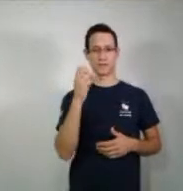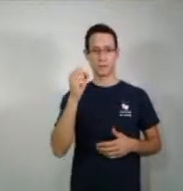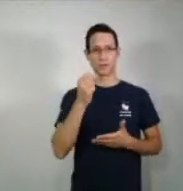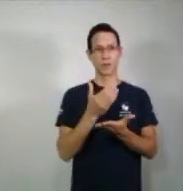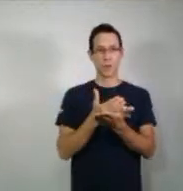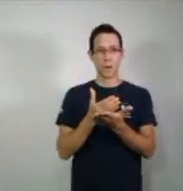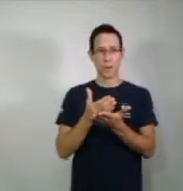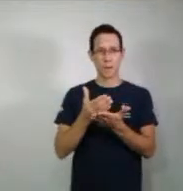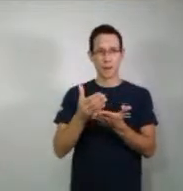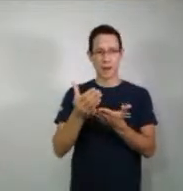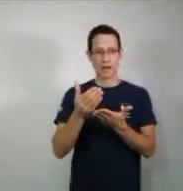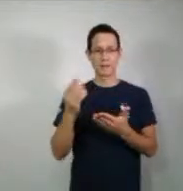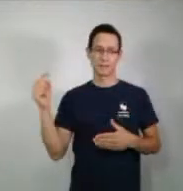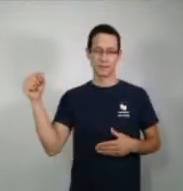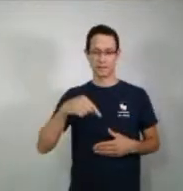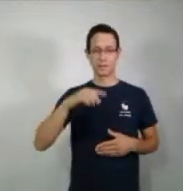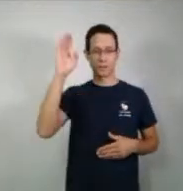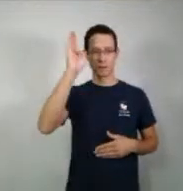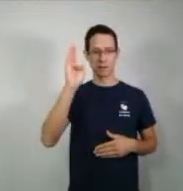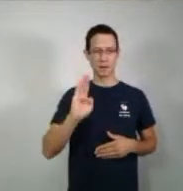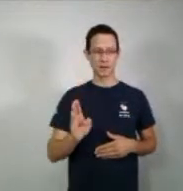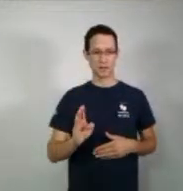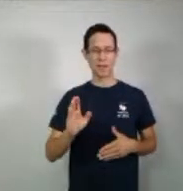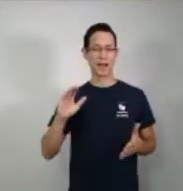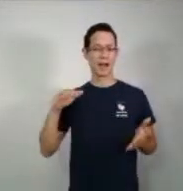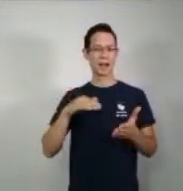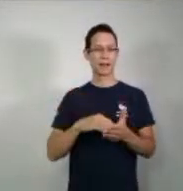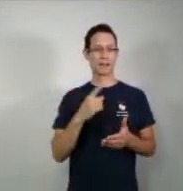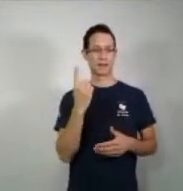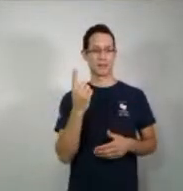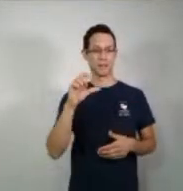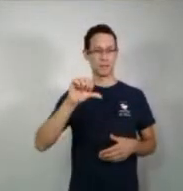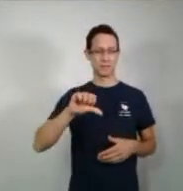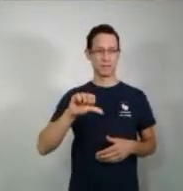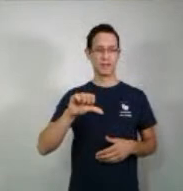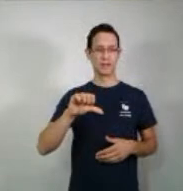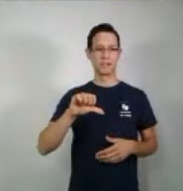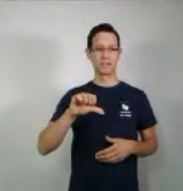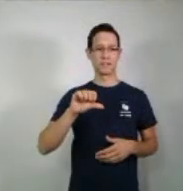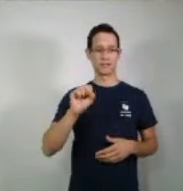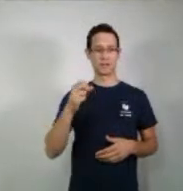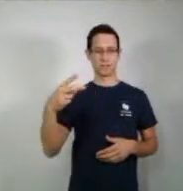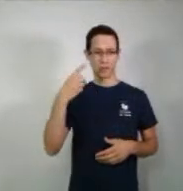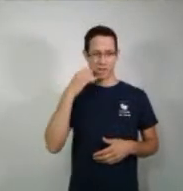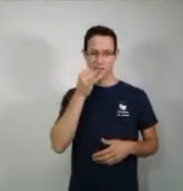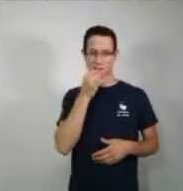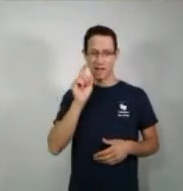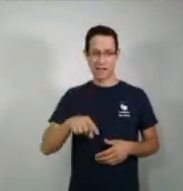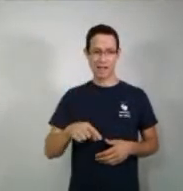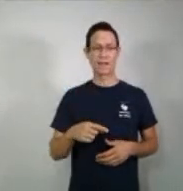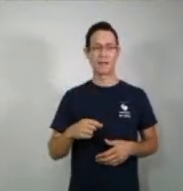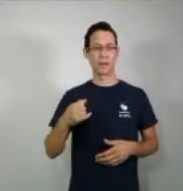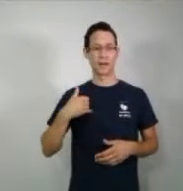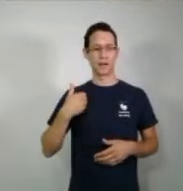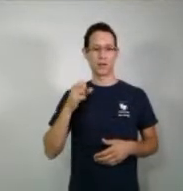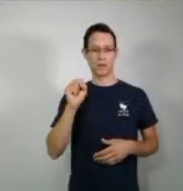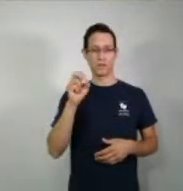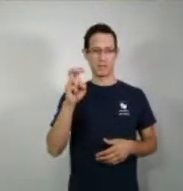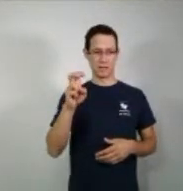cogitar vir para o Brasil, e vai até 1992, que é o ano da morte do Paulo Rony aos 85 anos, no Rio de Janeiro.